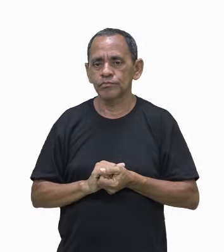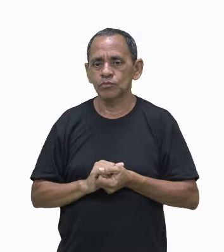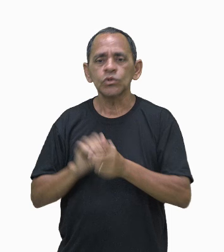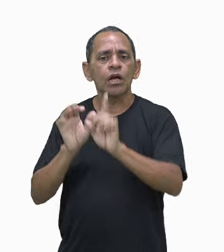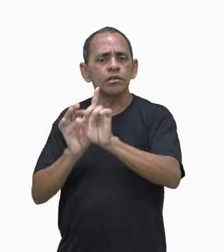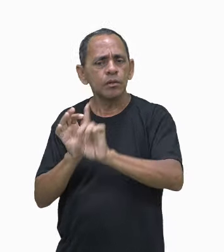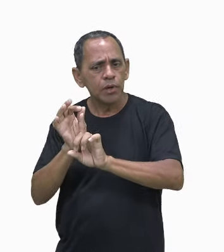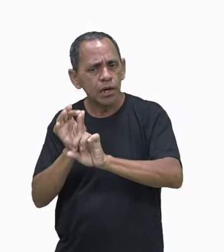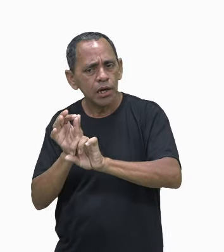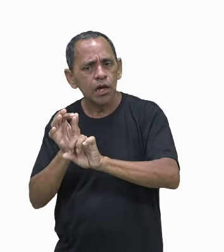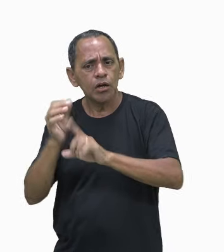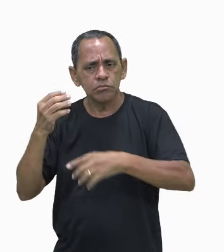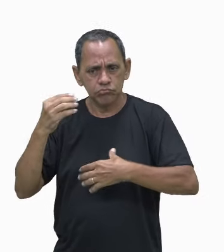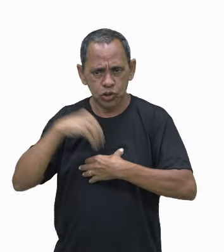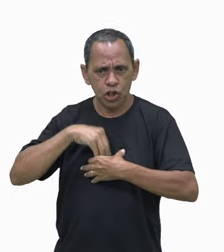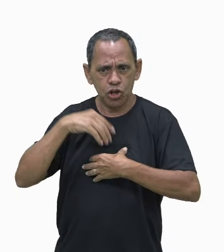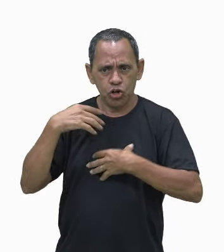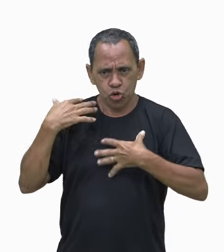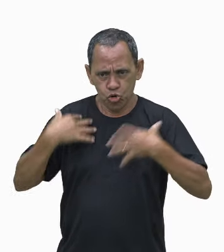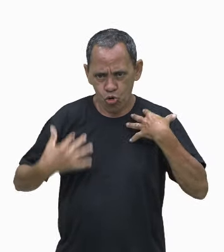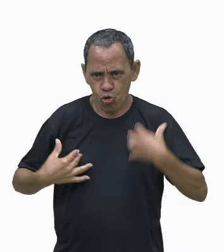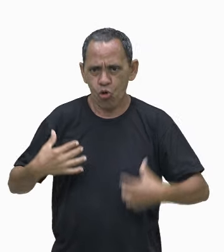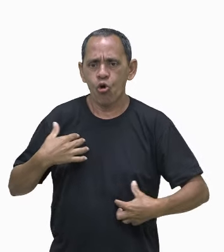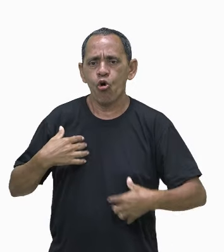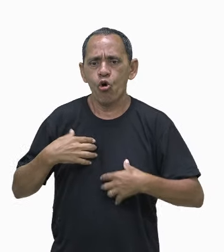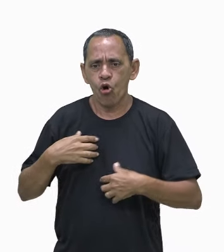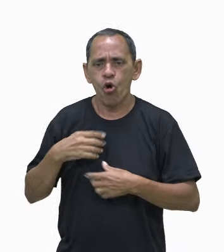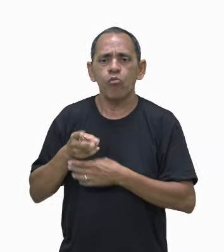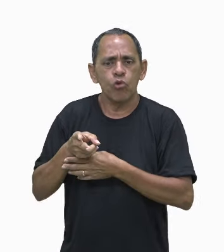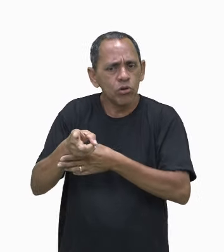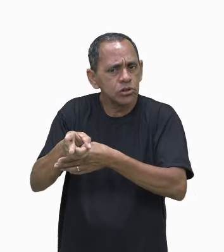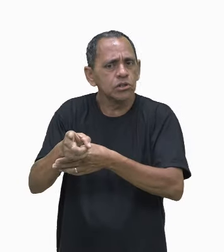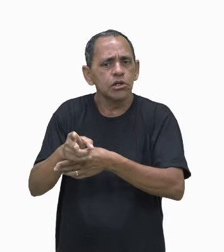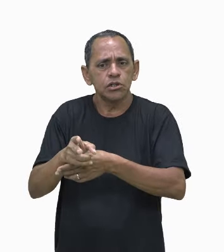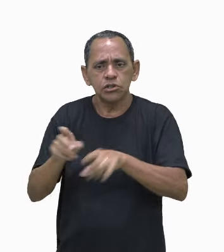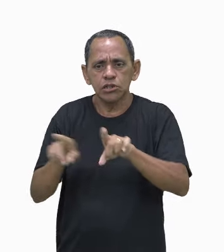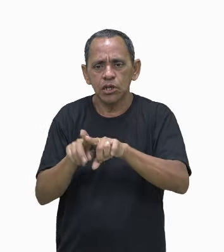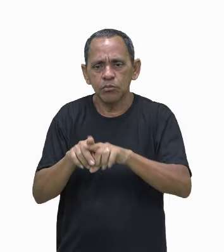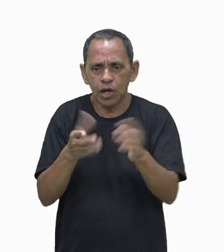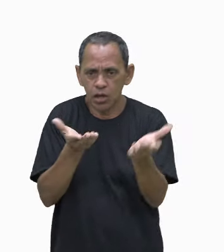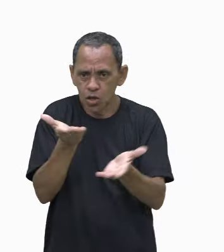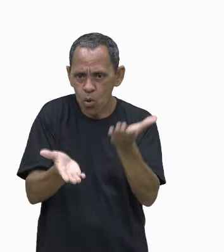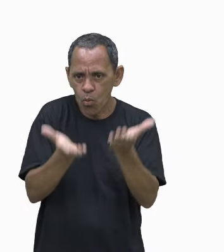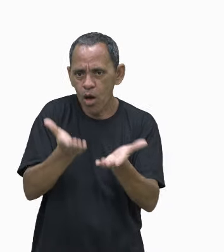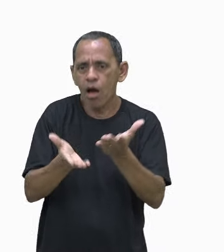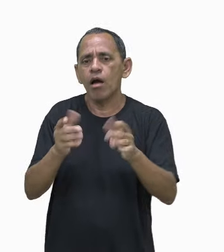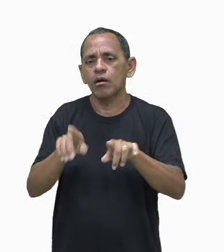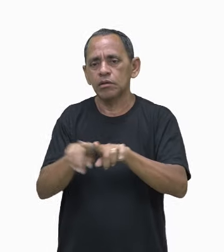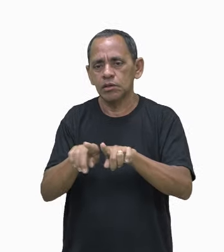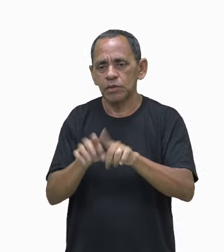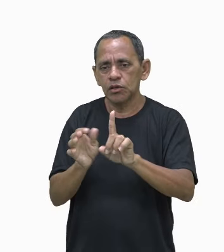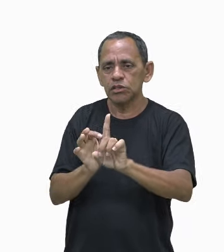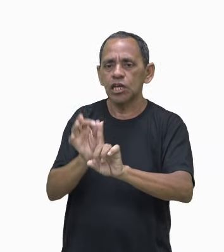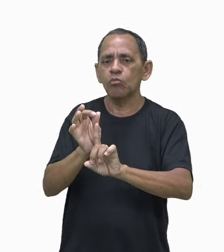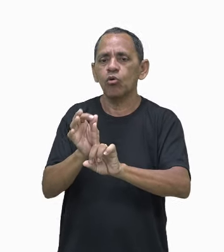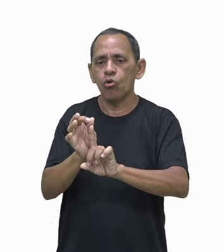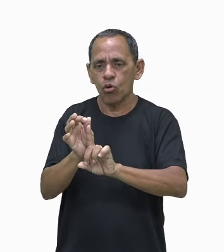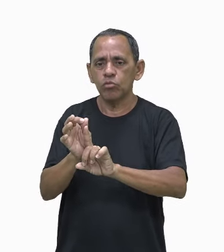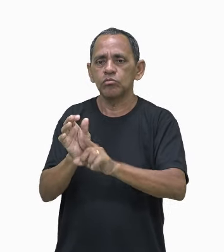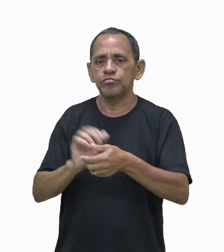interna constante. Então, nós temos aí na ilustração um termômetro, inclusive nos momentos de febre é